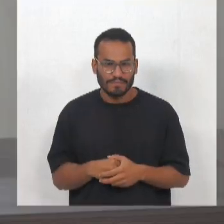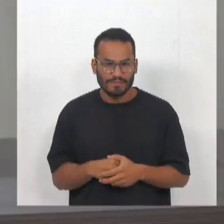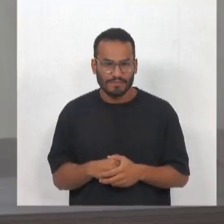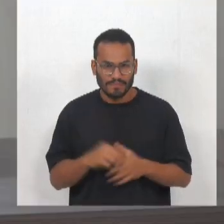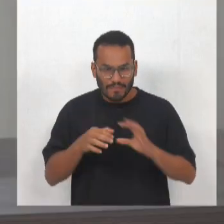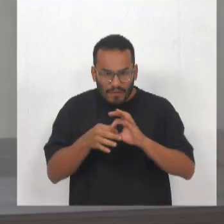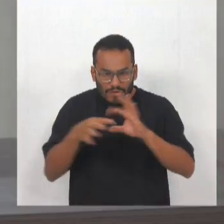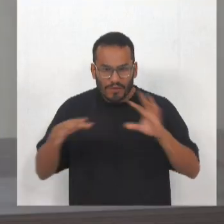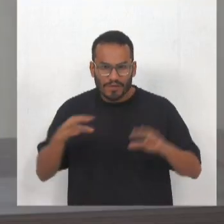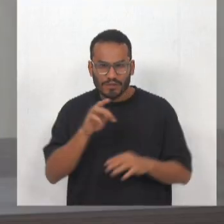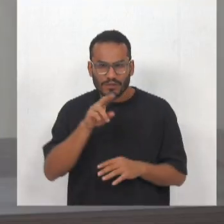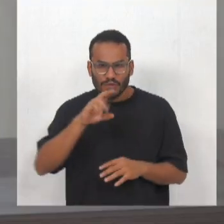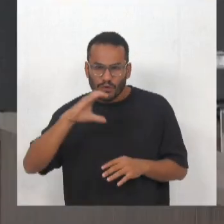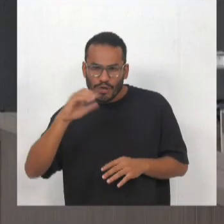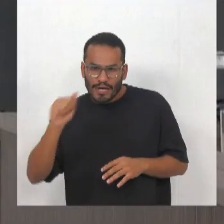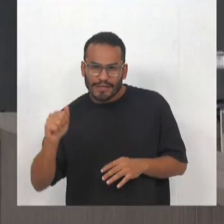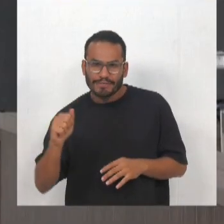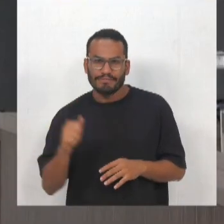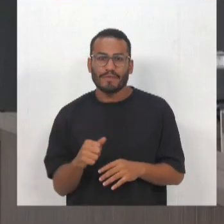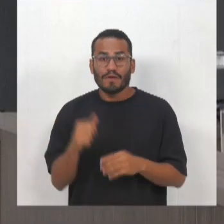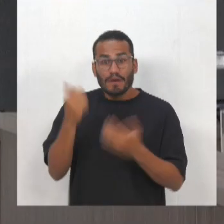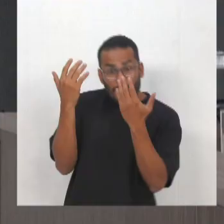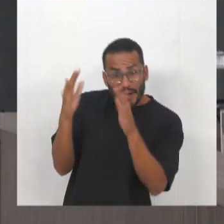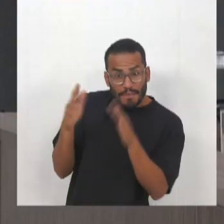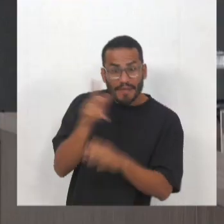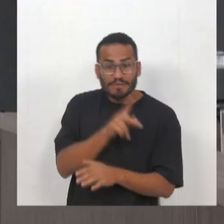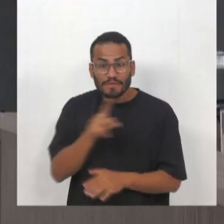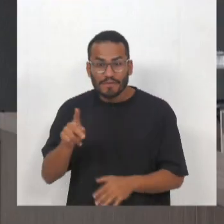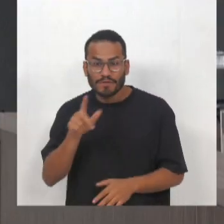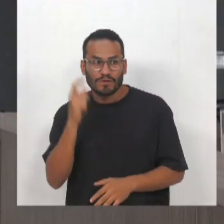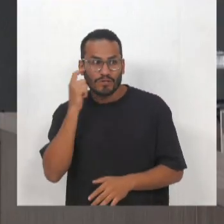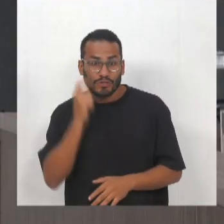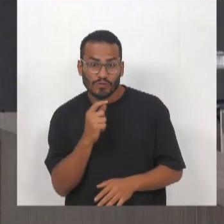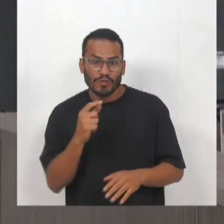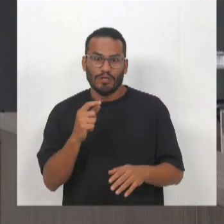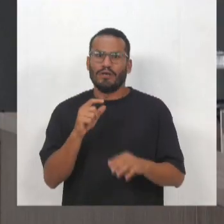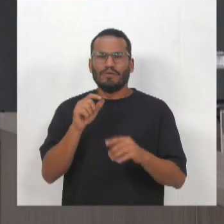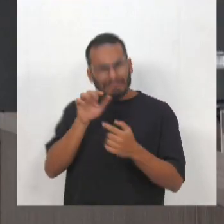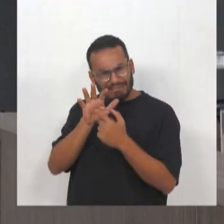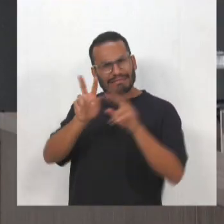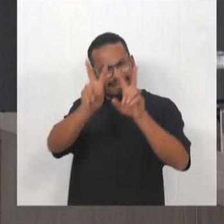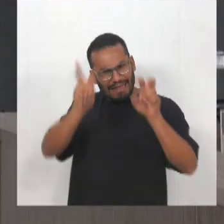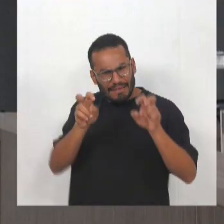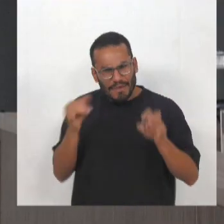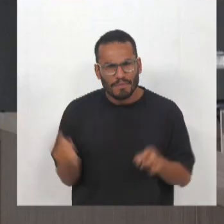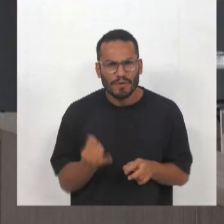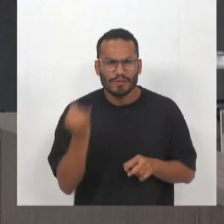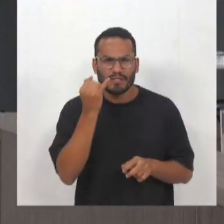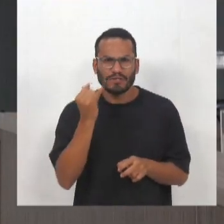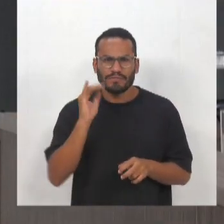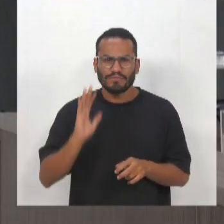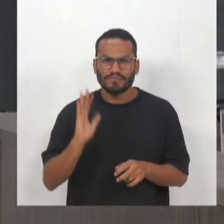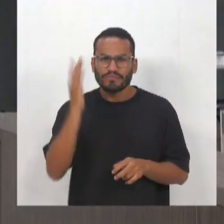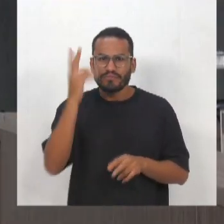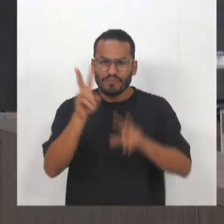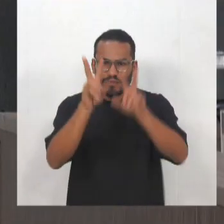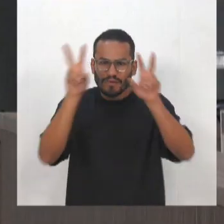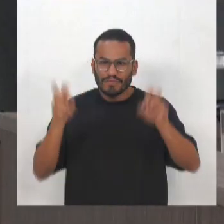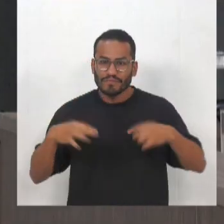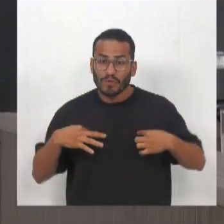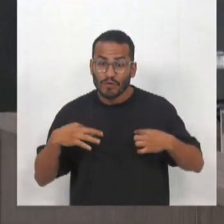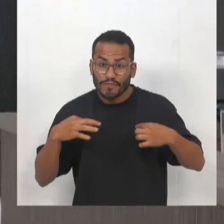Autorizo, vereador Tuca, também. Professor Gilson, parabenizo Vossa Excelência por trazer esse tema tão importante quanto essa questão